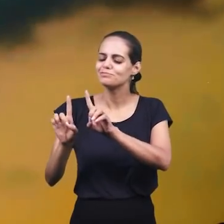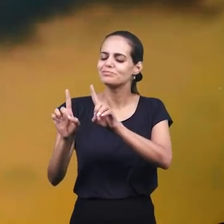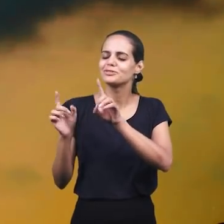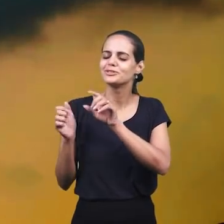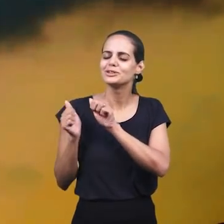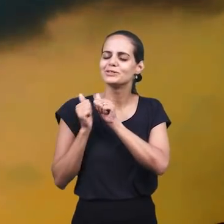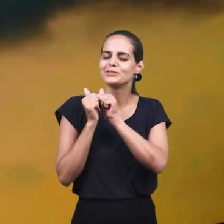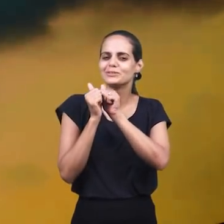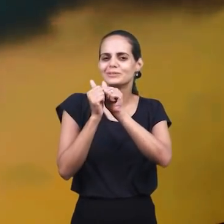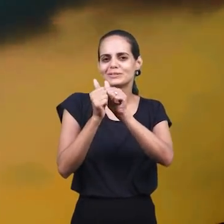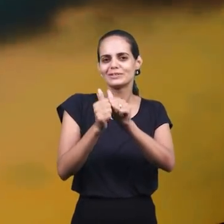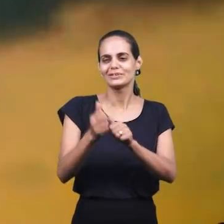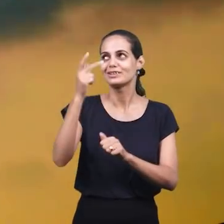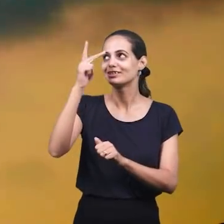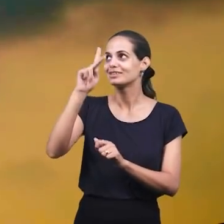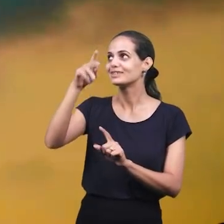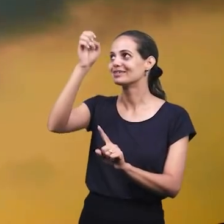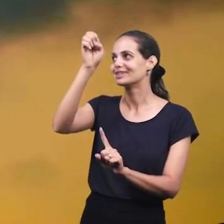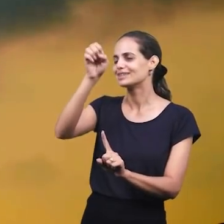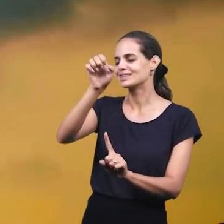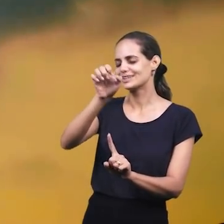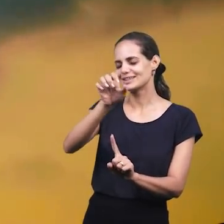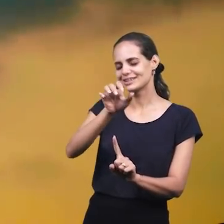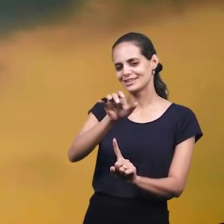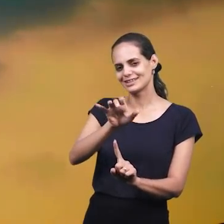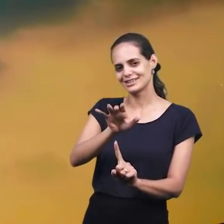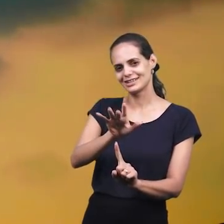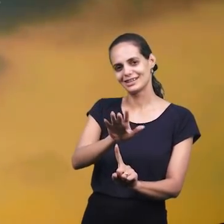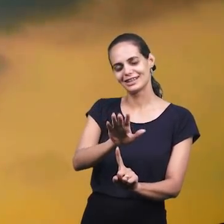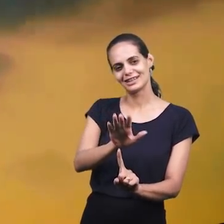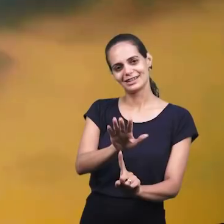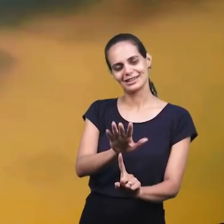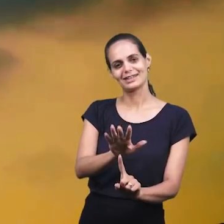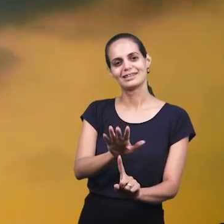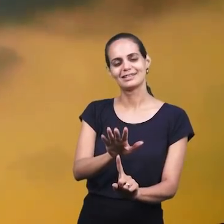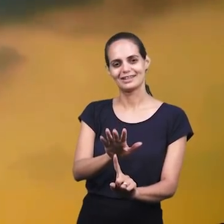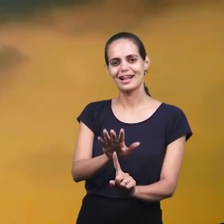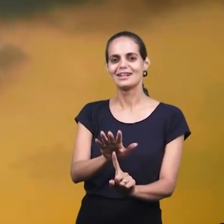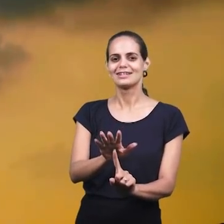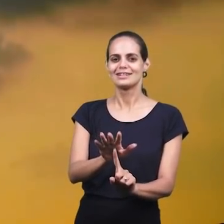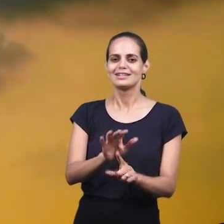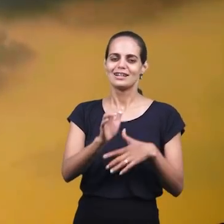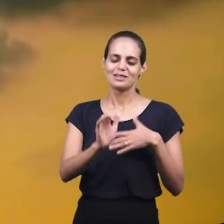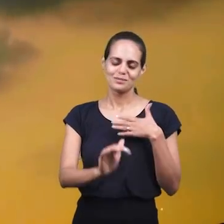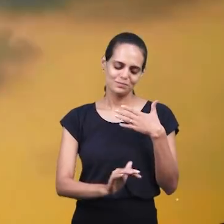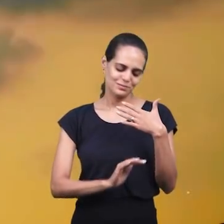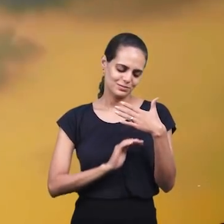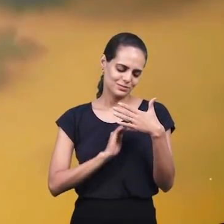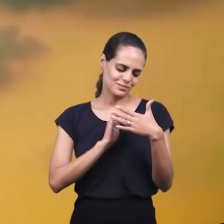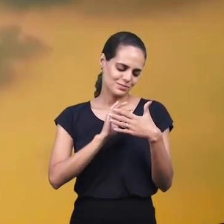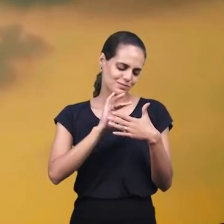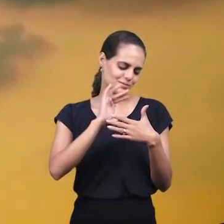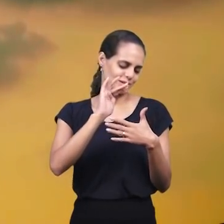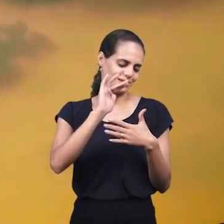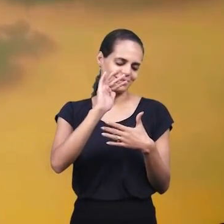redor, a tua graça me satisfaz.